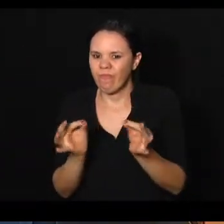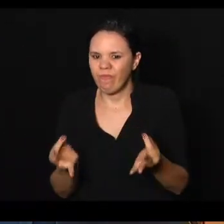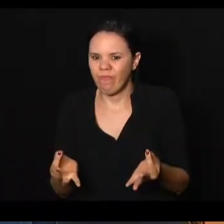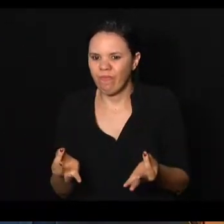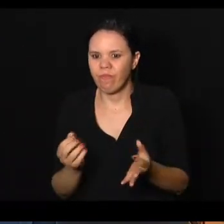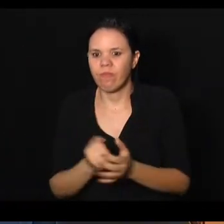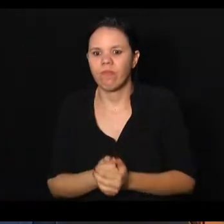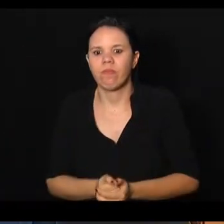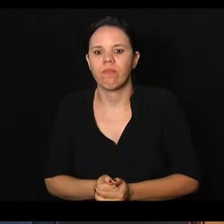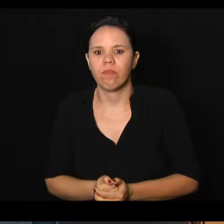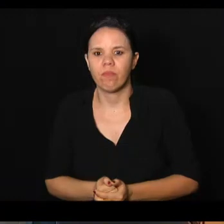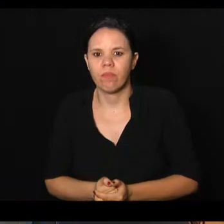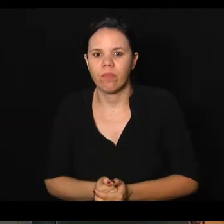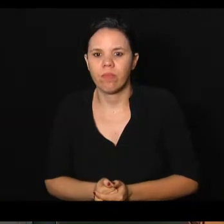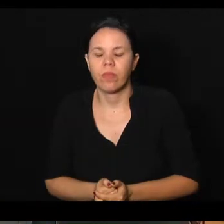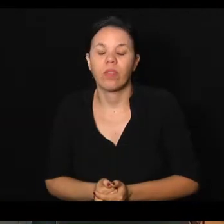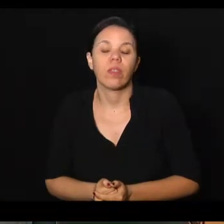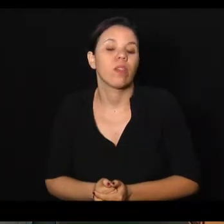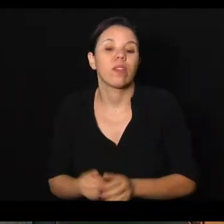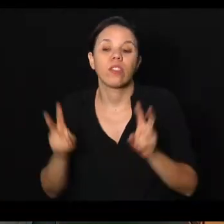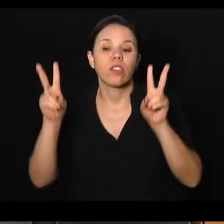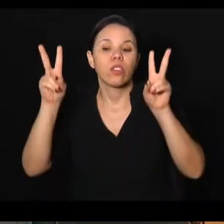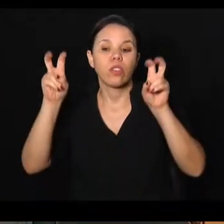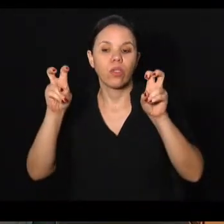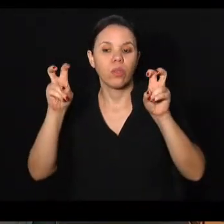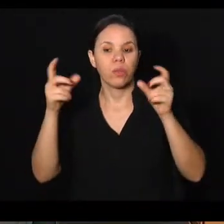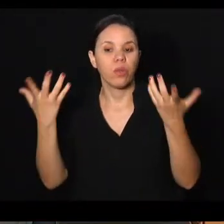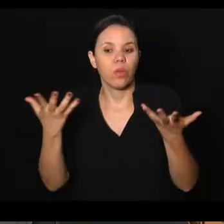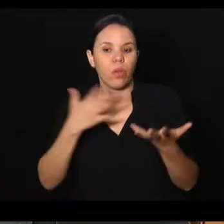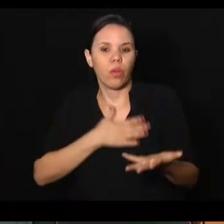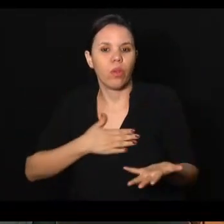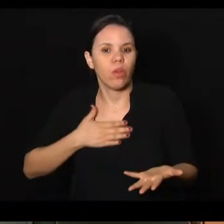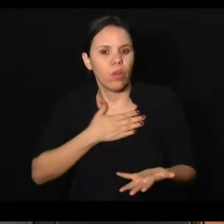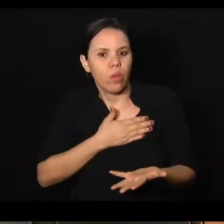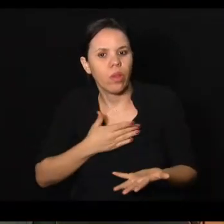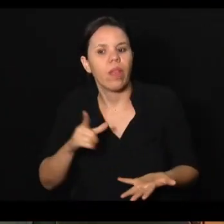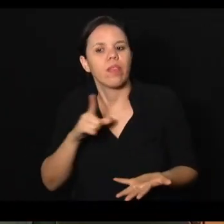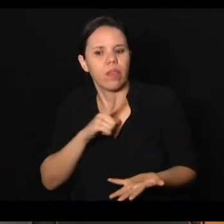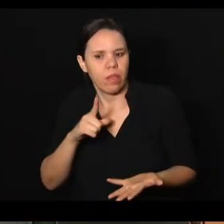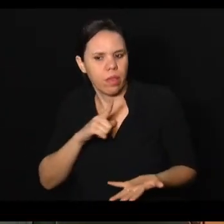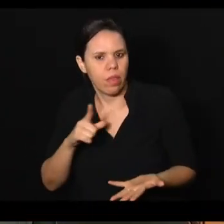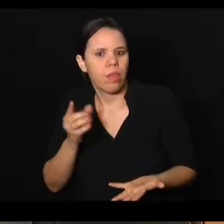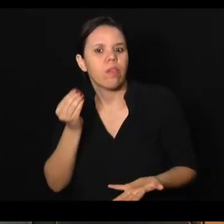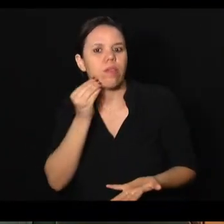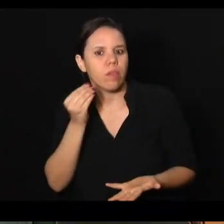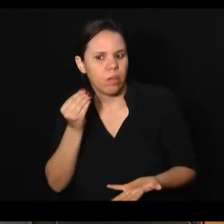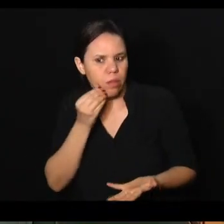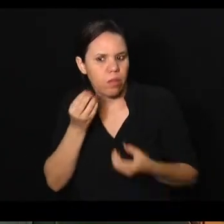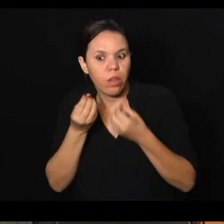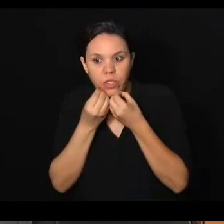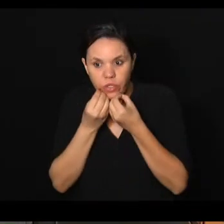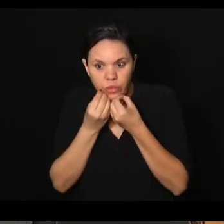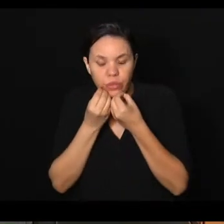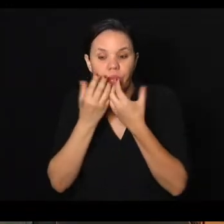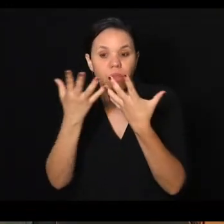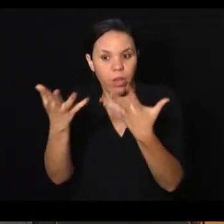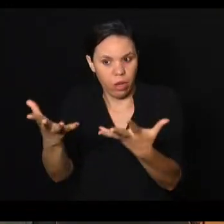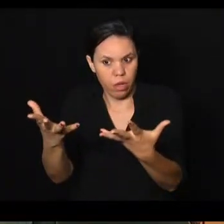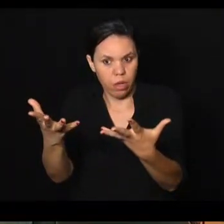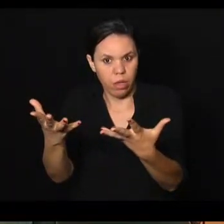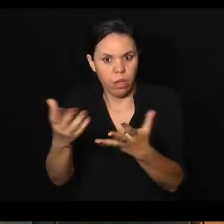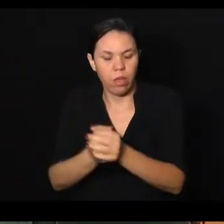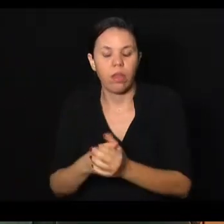e em nome desses dois temas eu gostaria muito de ter a oportunidade de falar.